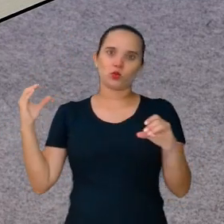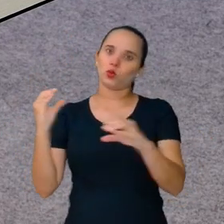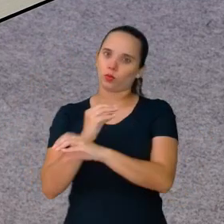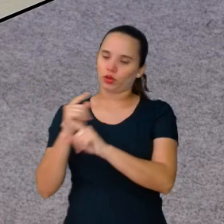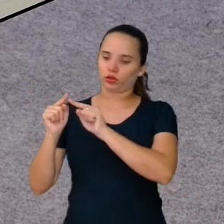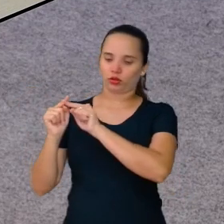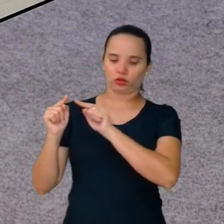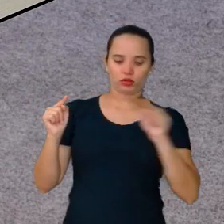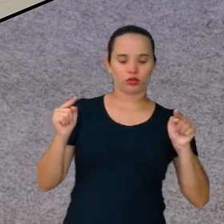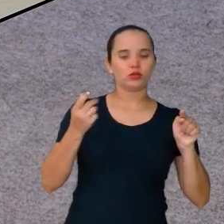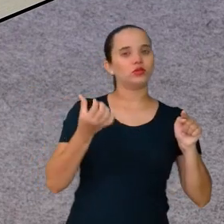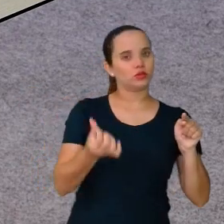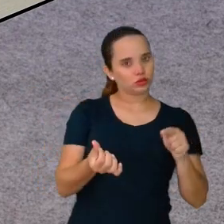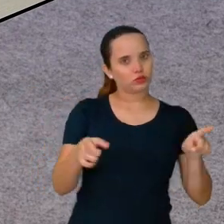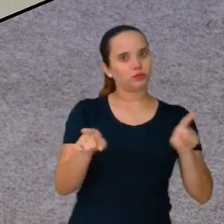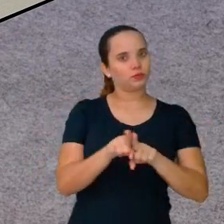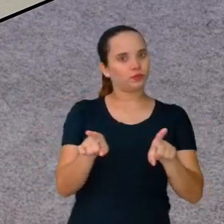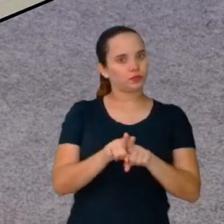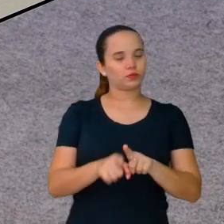6.